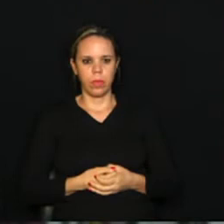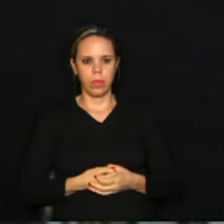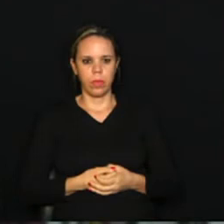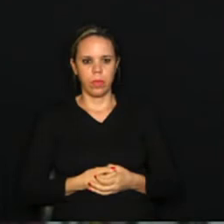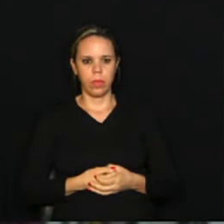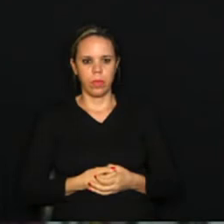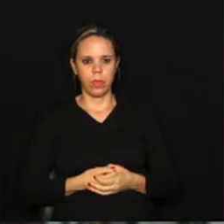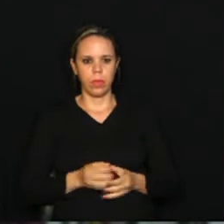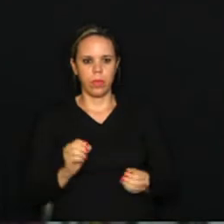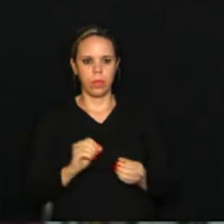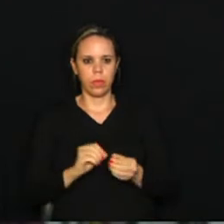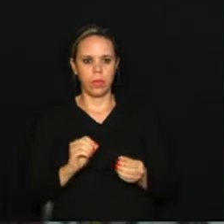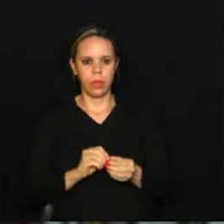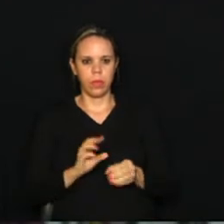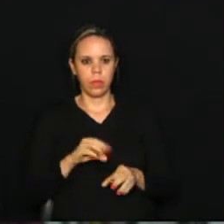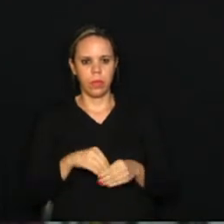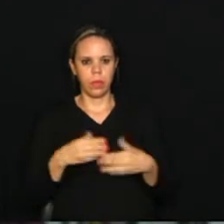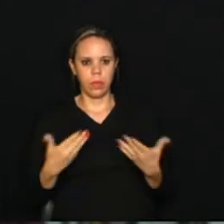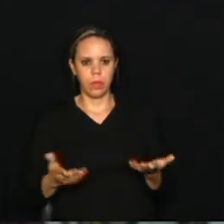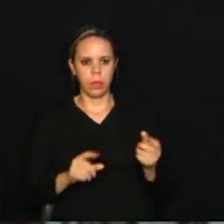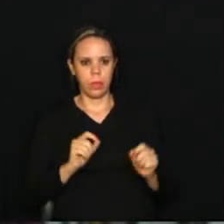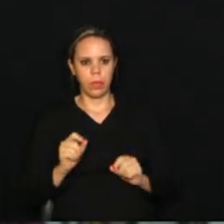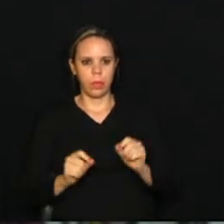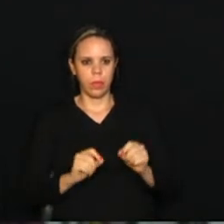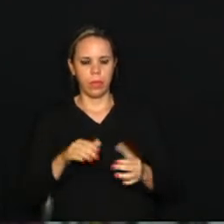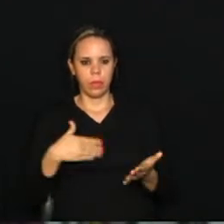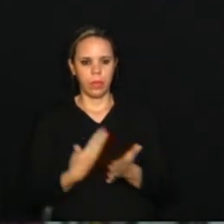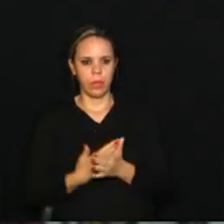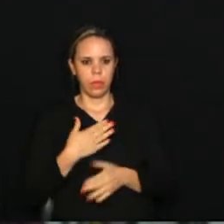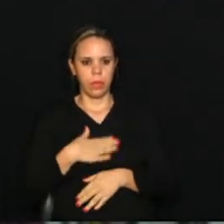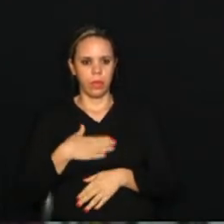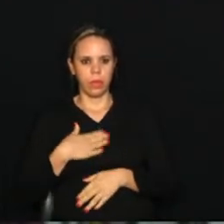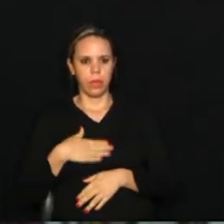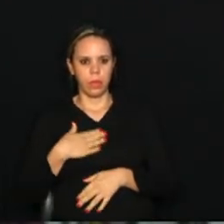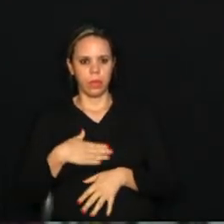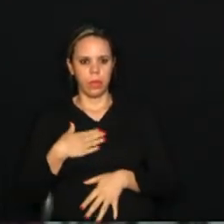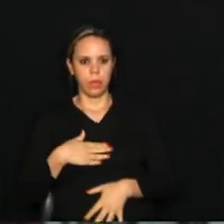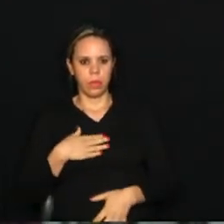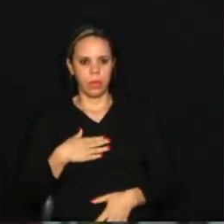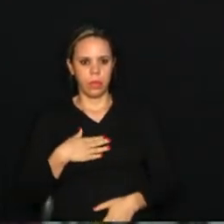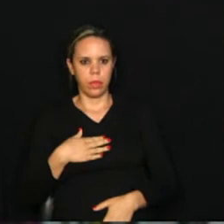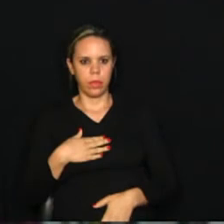está sendo feita é de que até agosto